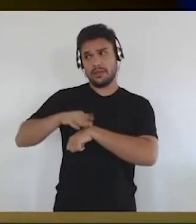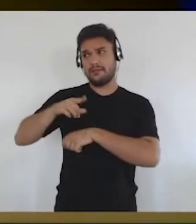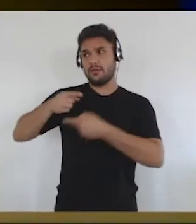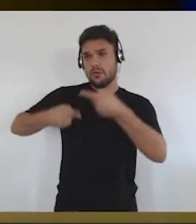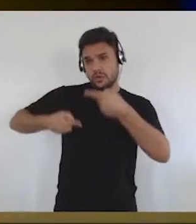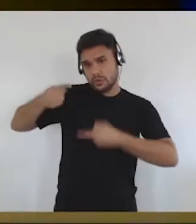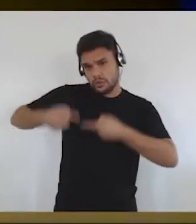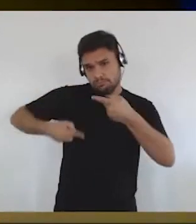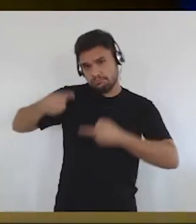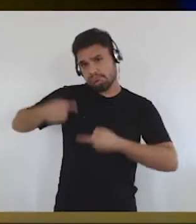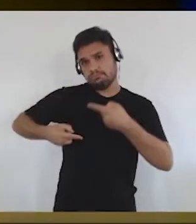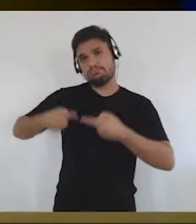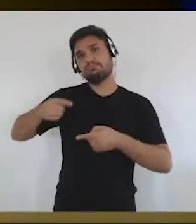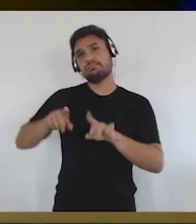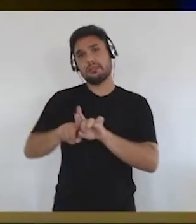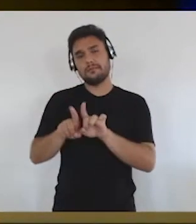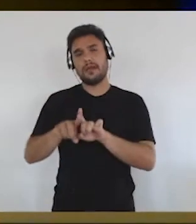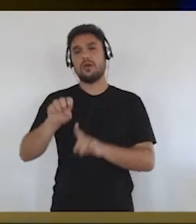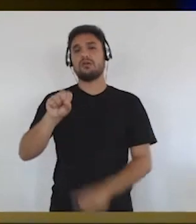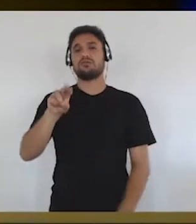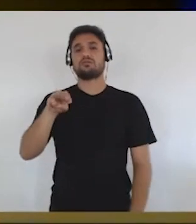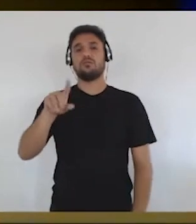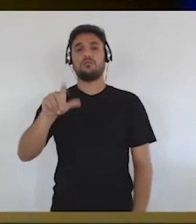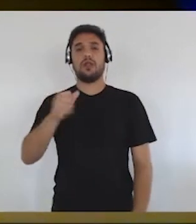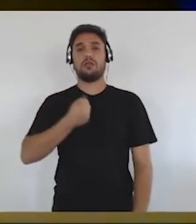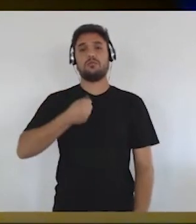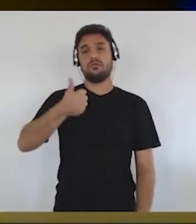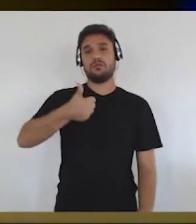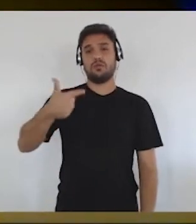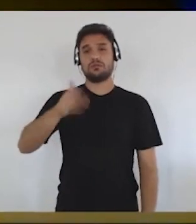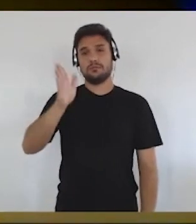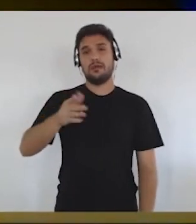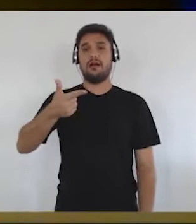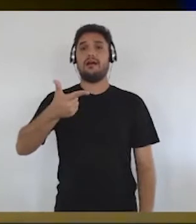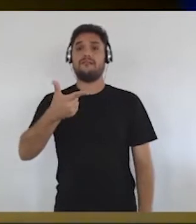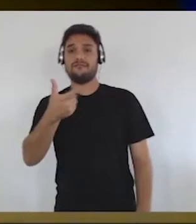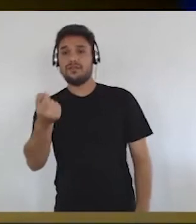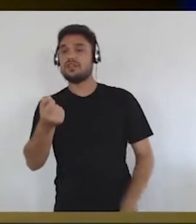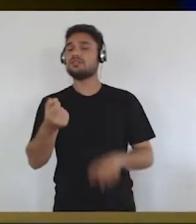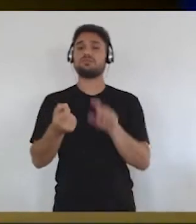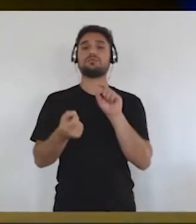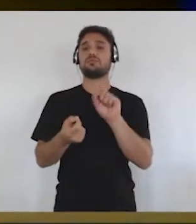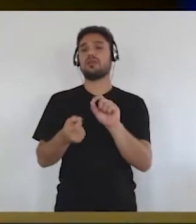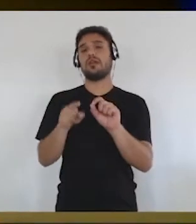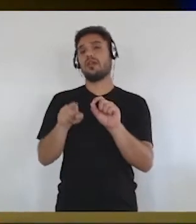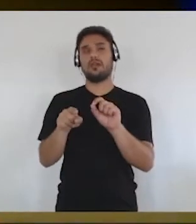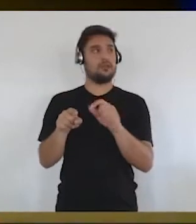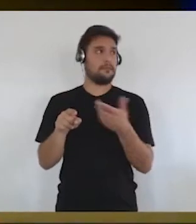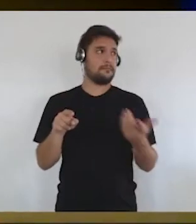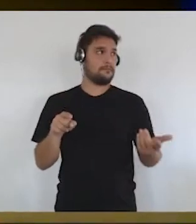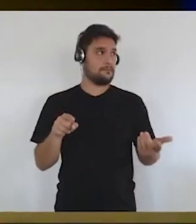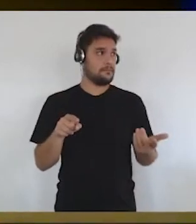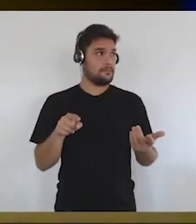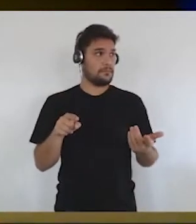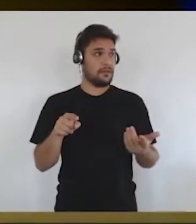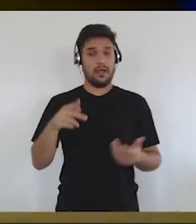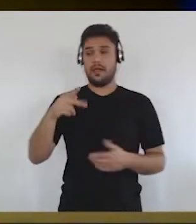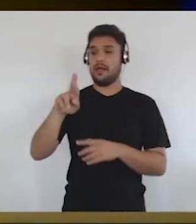debate no Pleno e uma súmula número 12 de 2020, que dispõe que